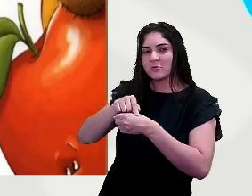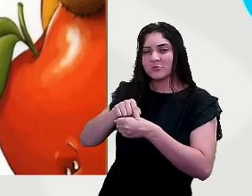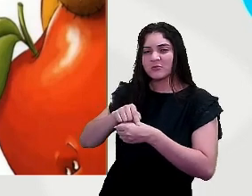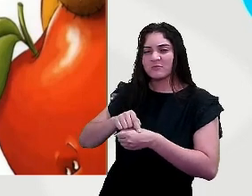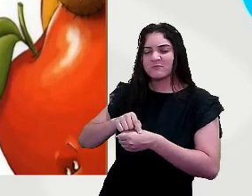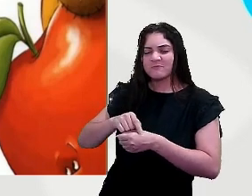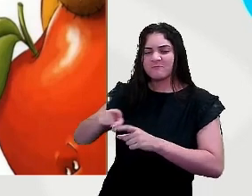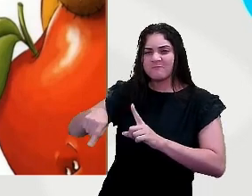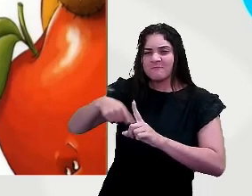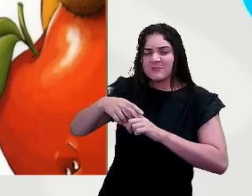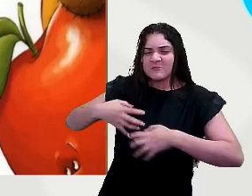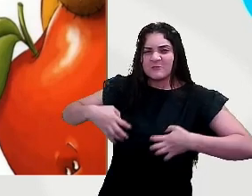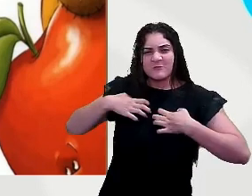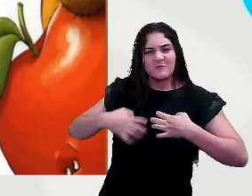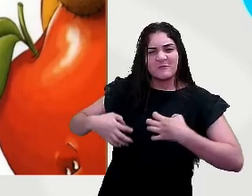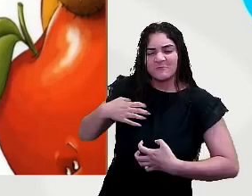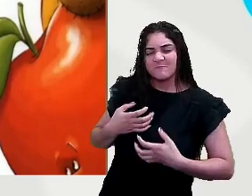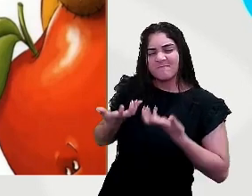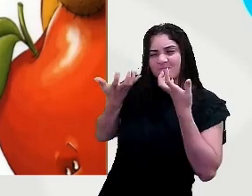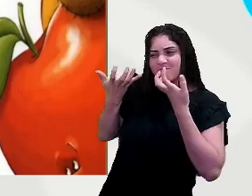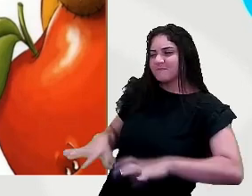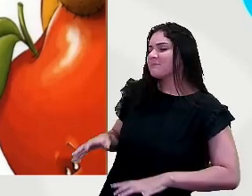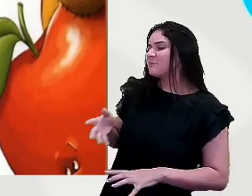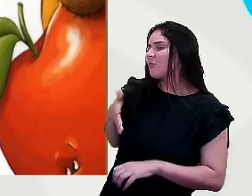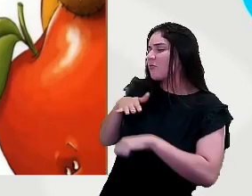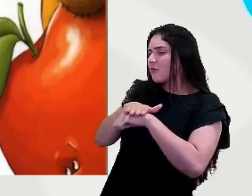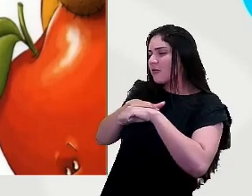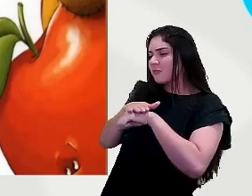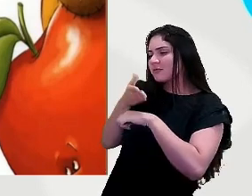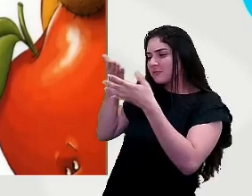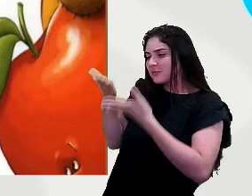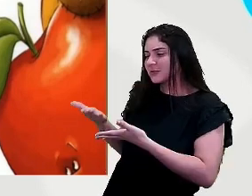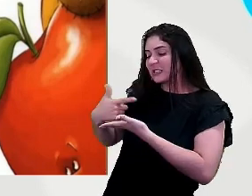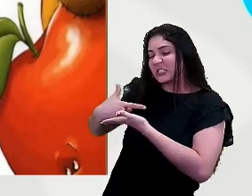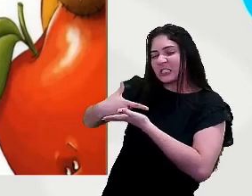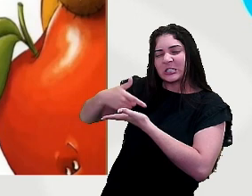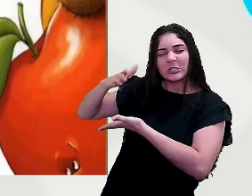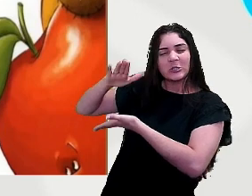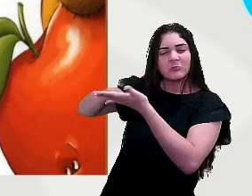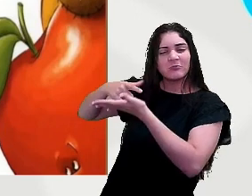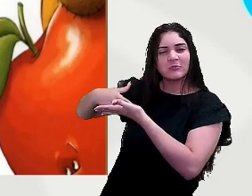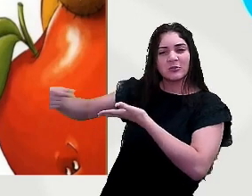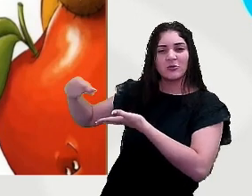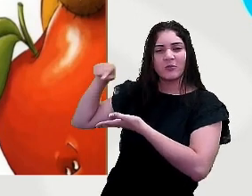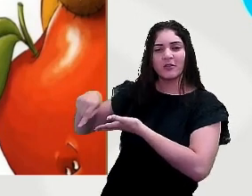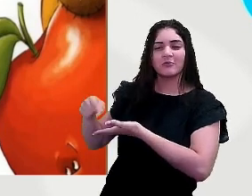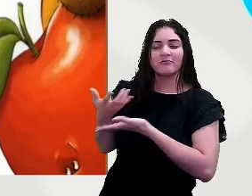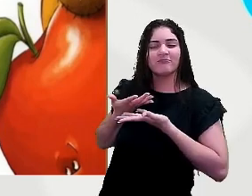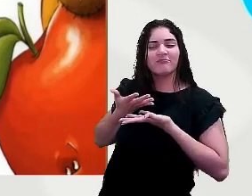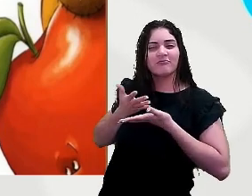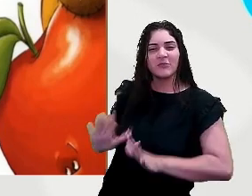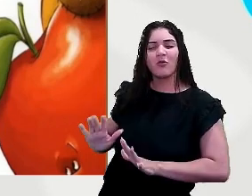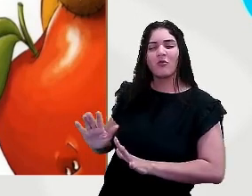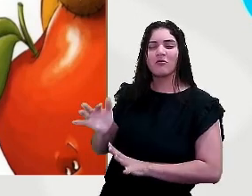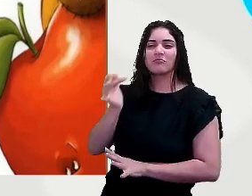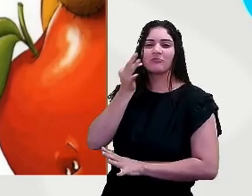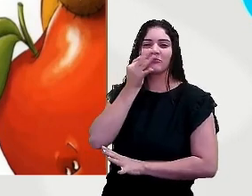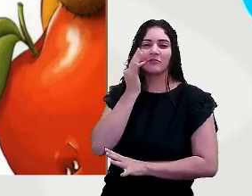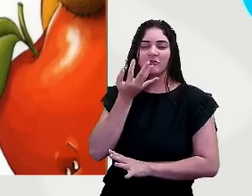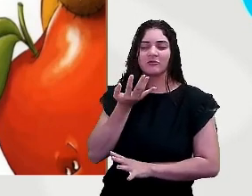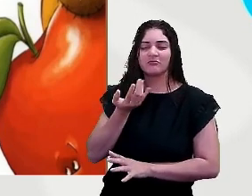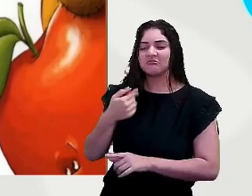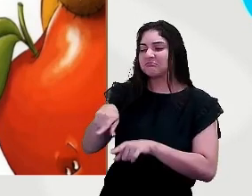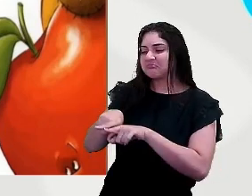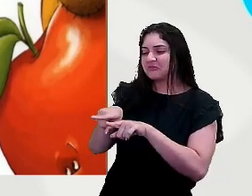mais brava. Não quero falar contigo, desapareça daqui. Não gosto nada de fruta, e